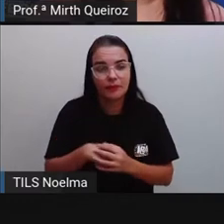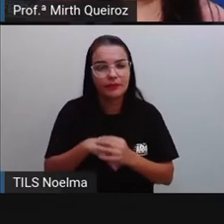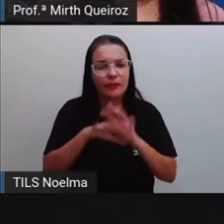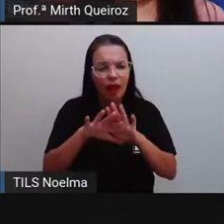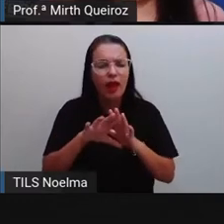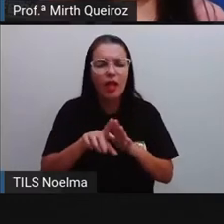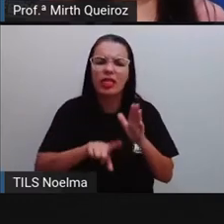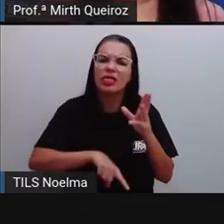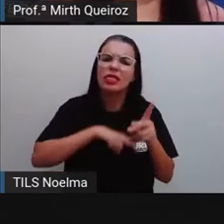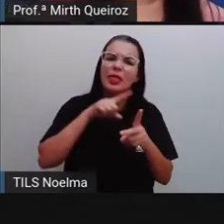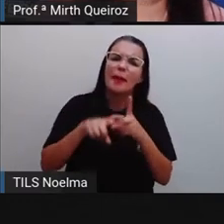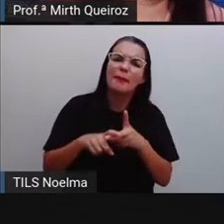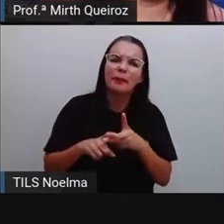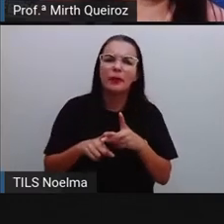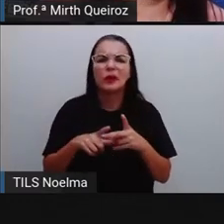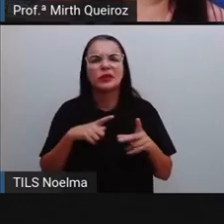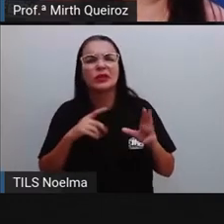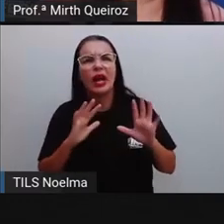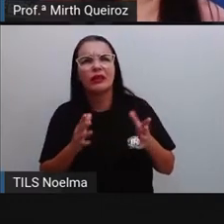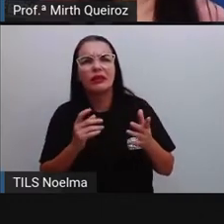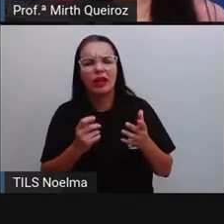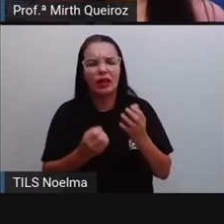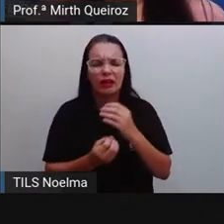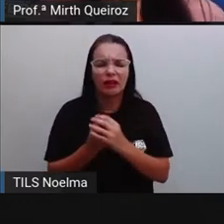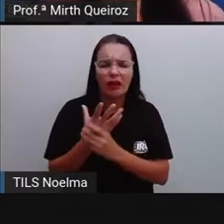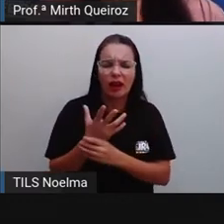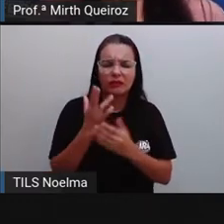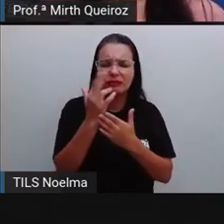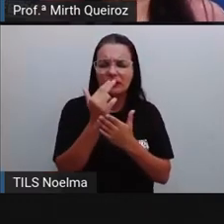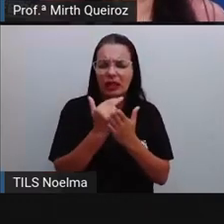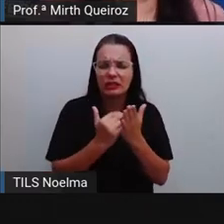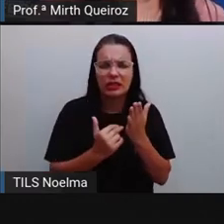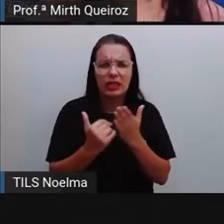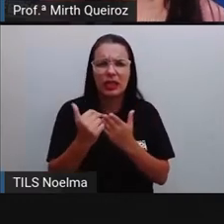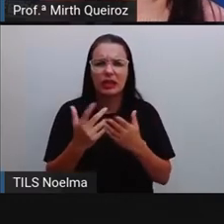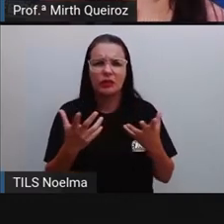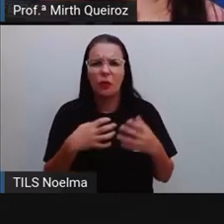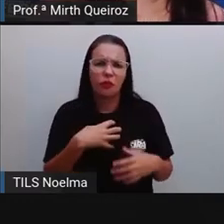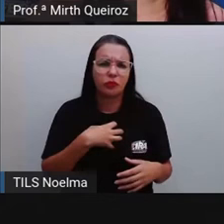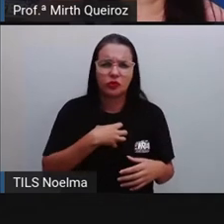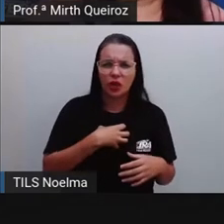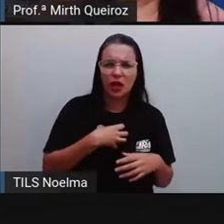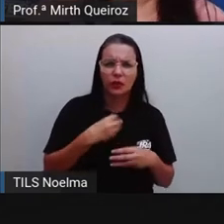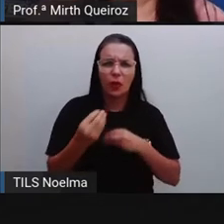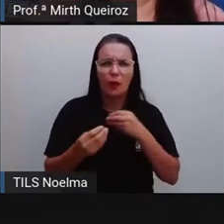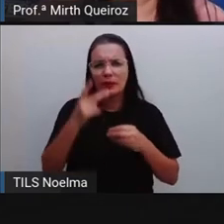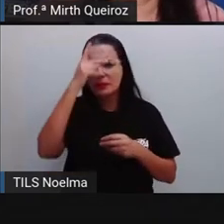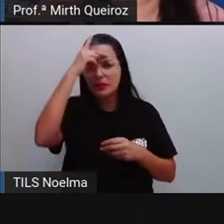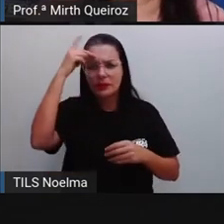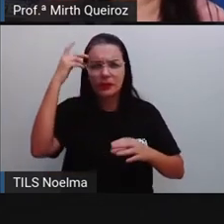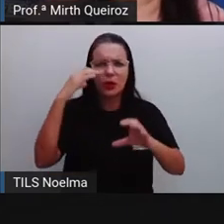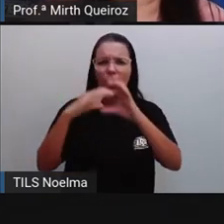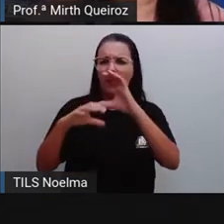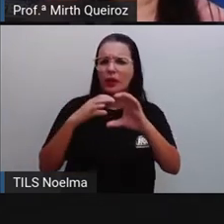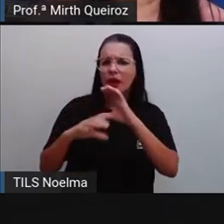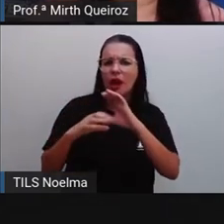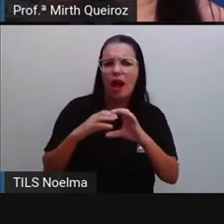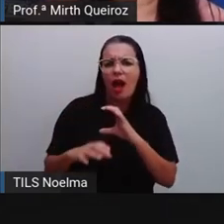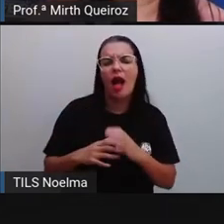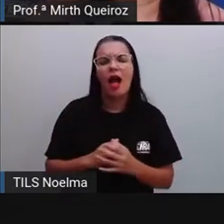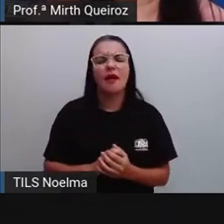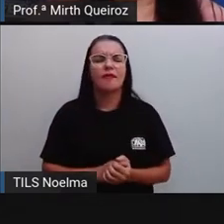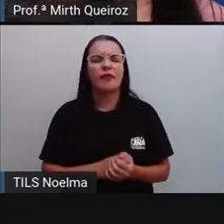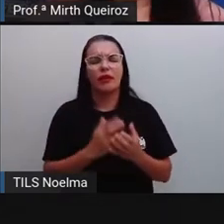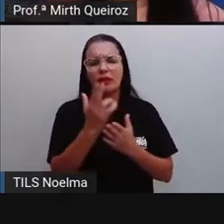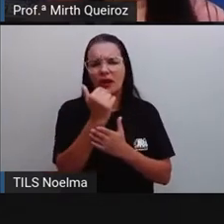Depois disso, depois das artes rupestres, né, que era uma forma de se comunicar através de mensagem, né, através